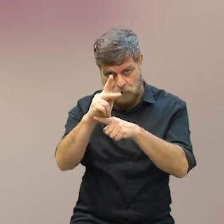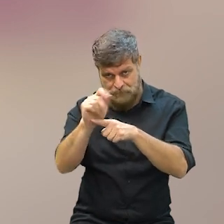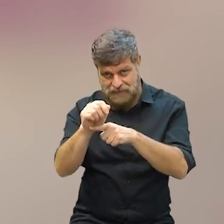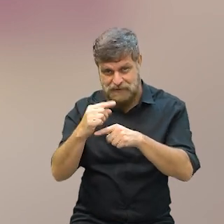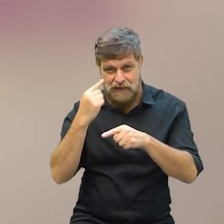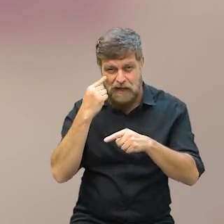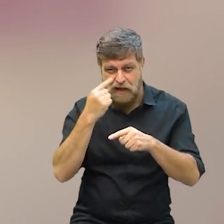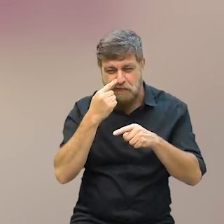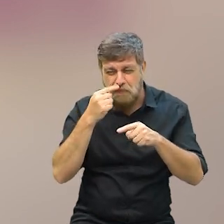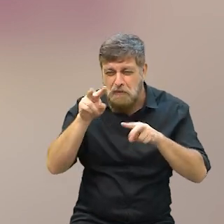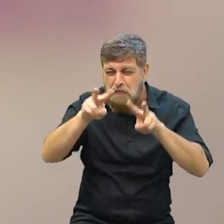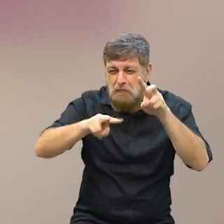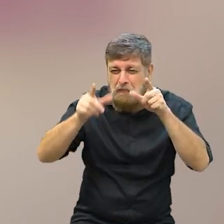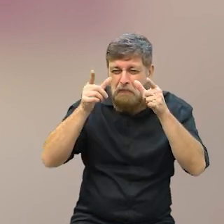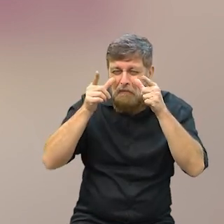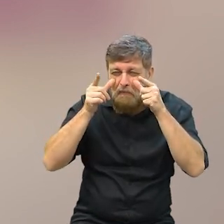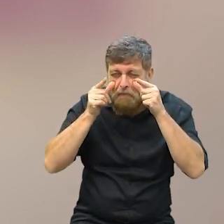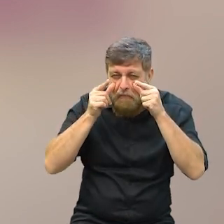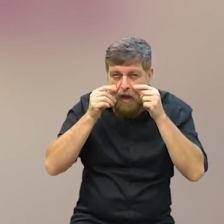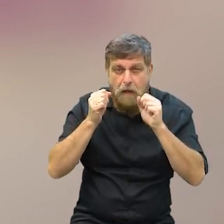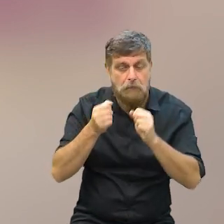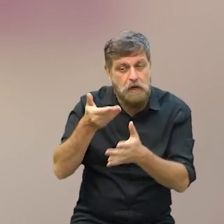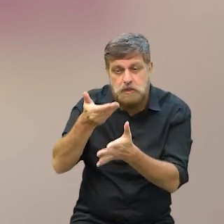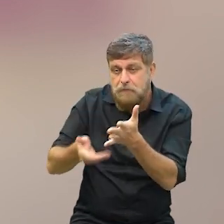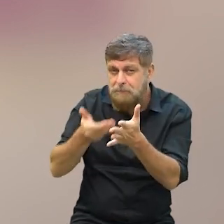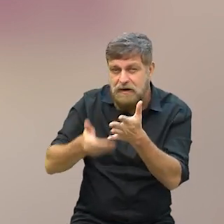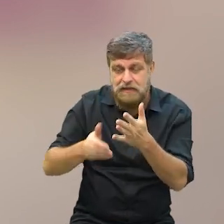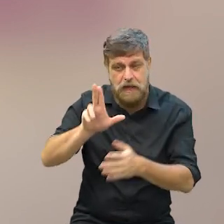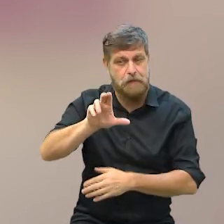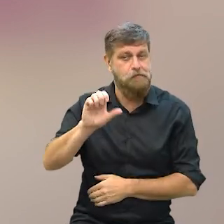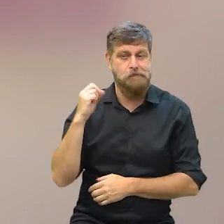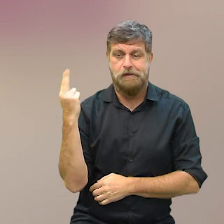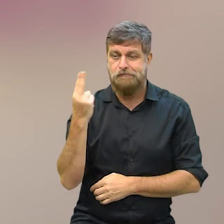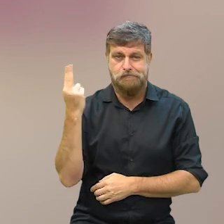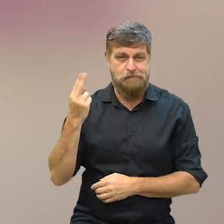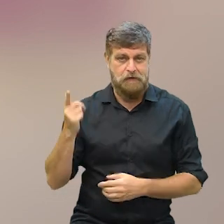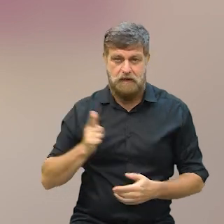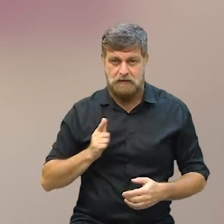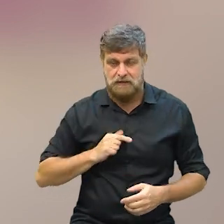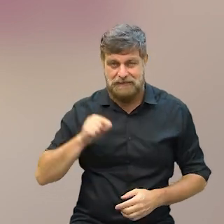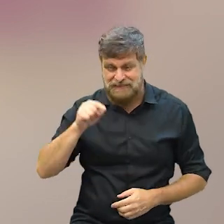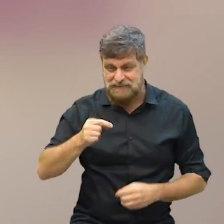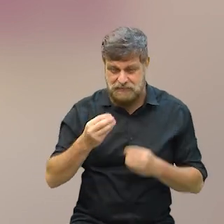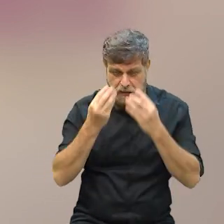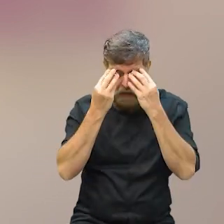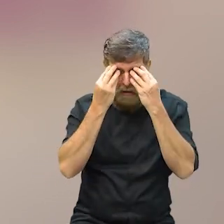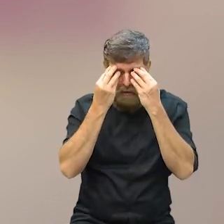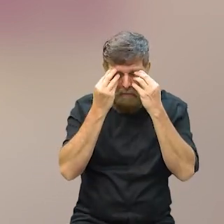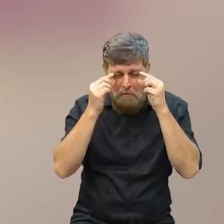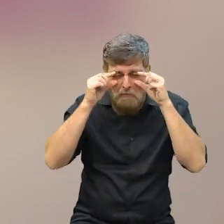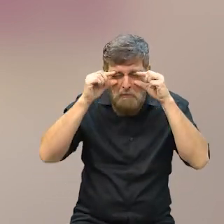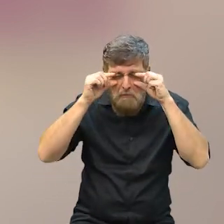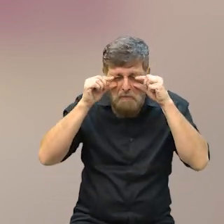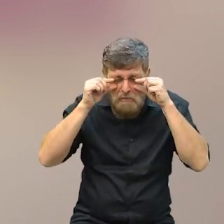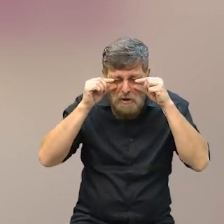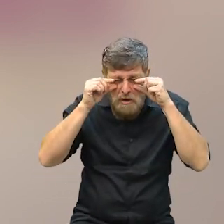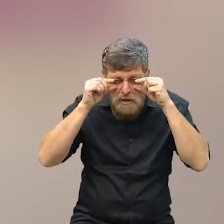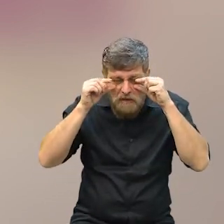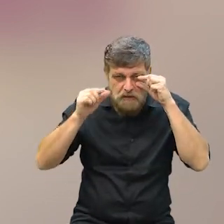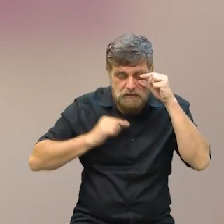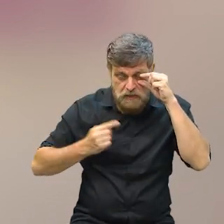estrabismo e baixa acuidade visual, que pode nunca mais ser recuperado, né? Principalmente se essa ambliopia for um